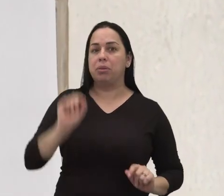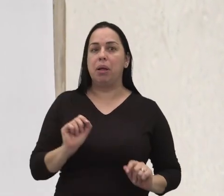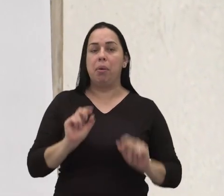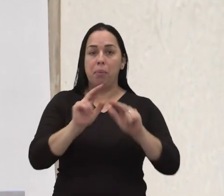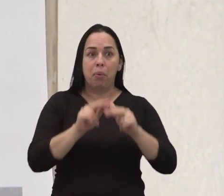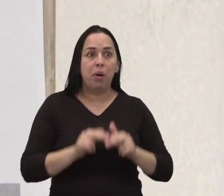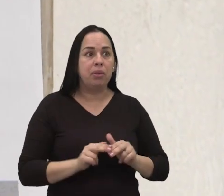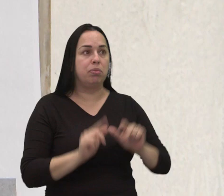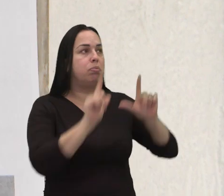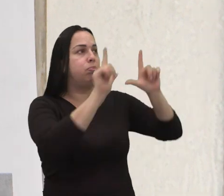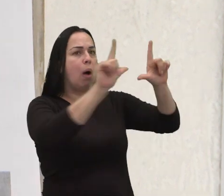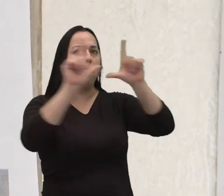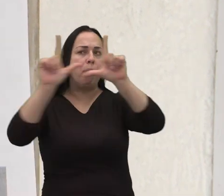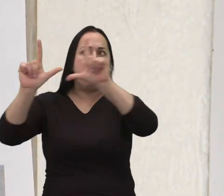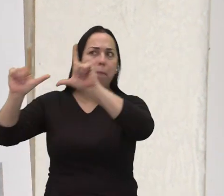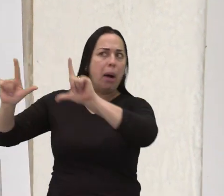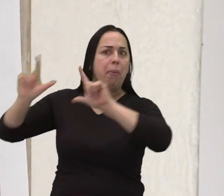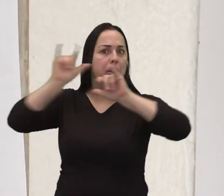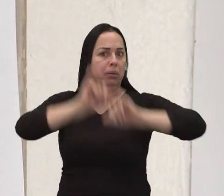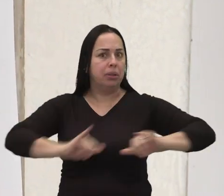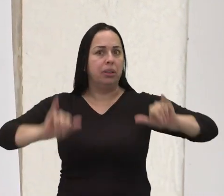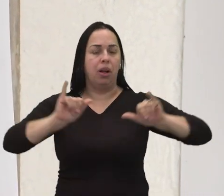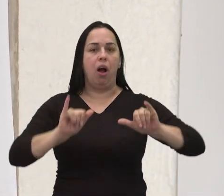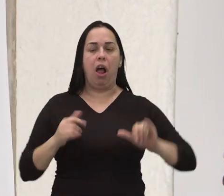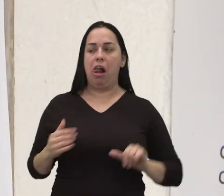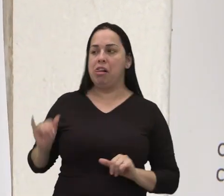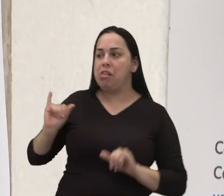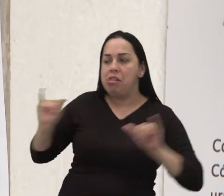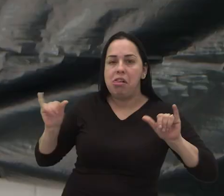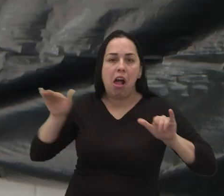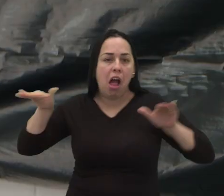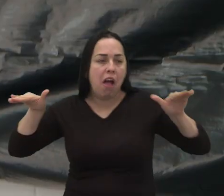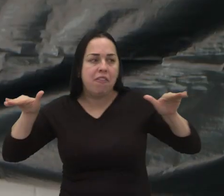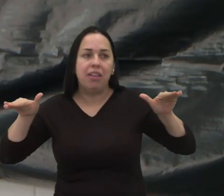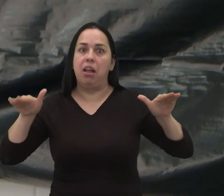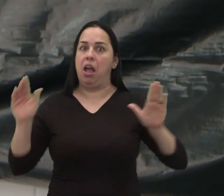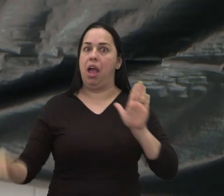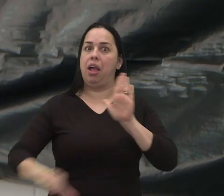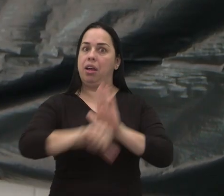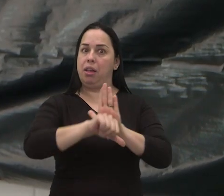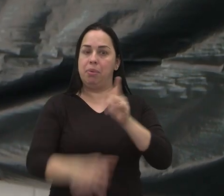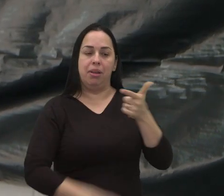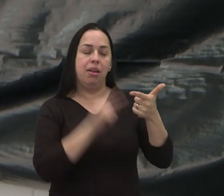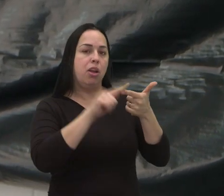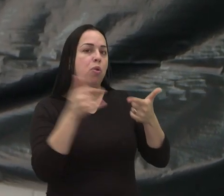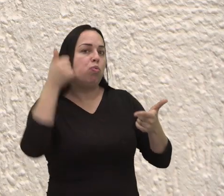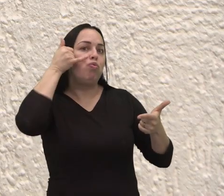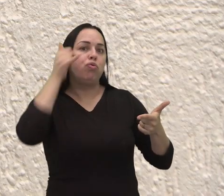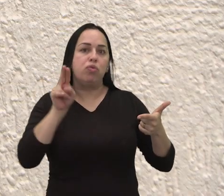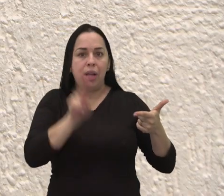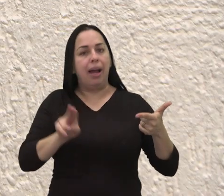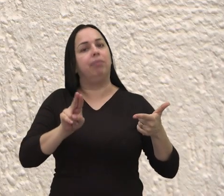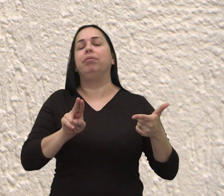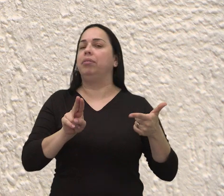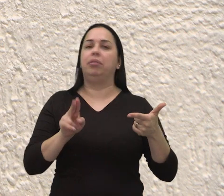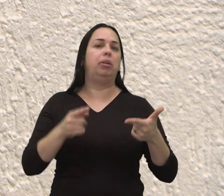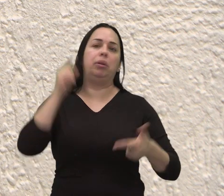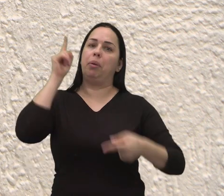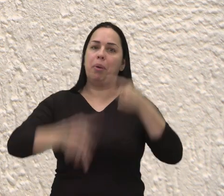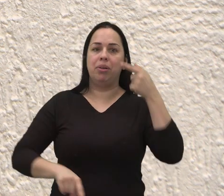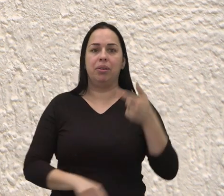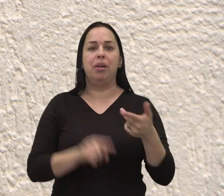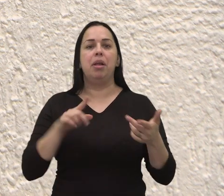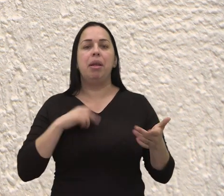isso, recados foram espalhados pela escola. Boca de urna é crime e nada de celular na hora do voto. Para não errar o número